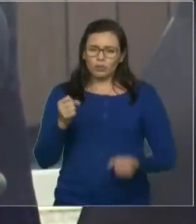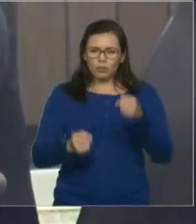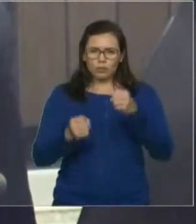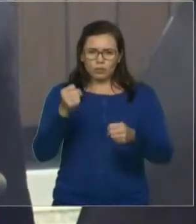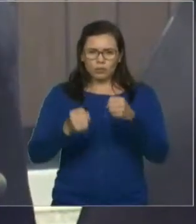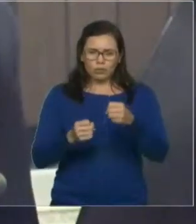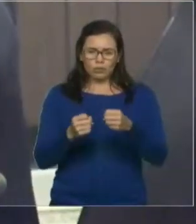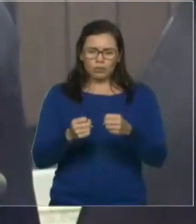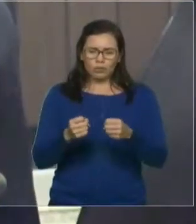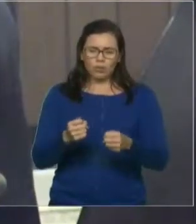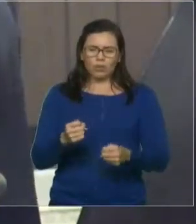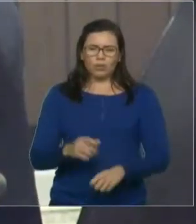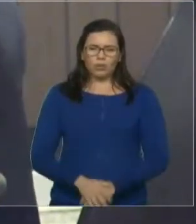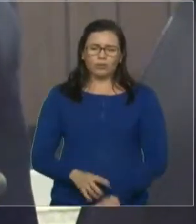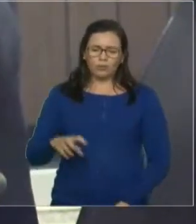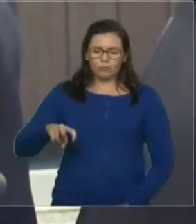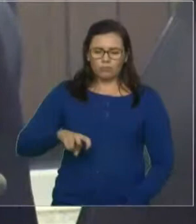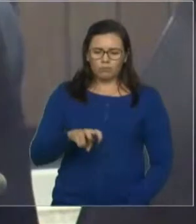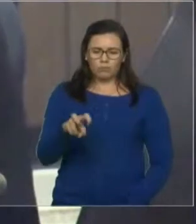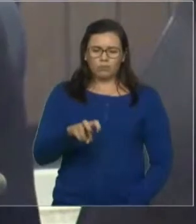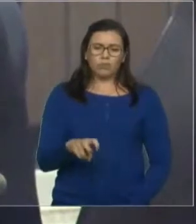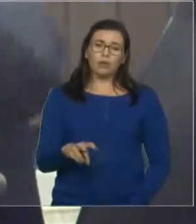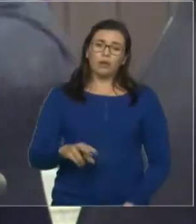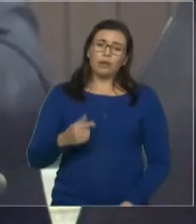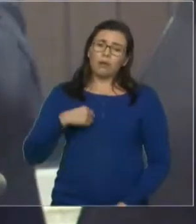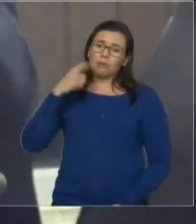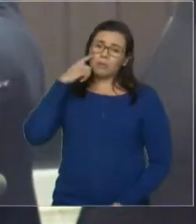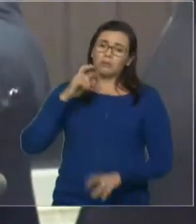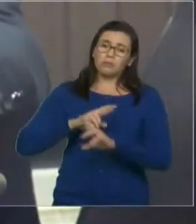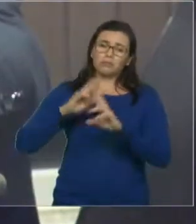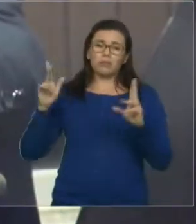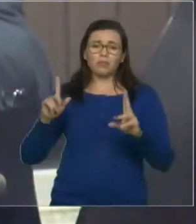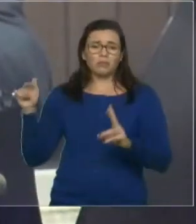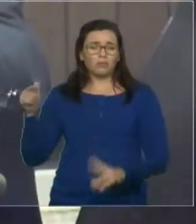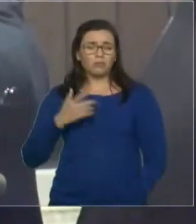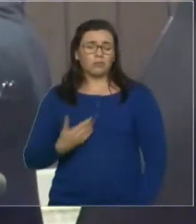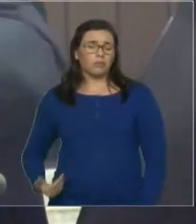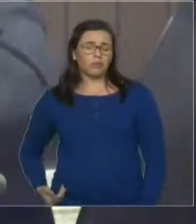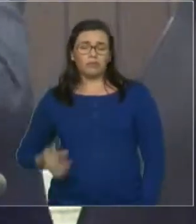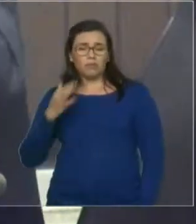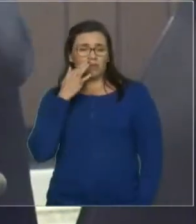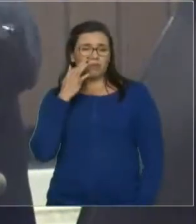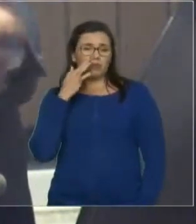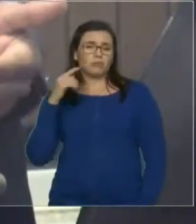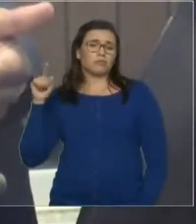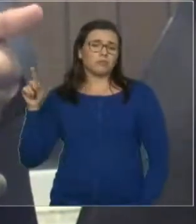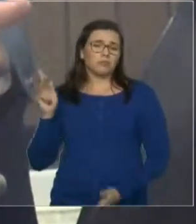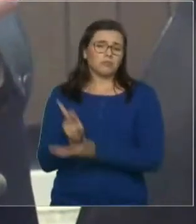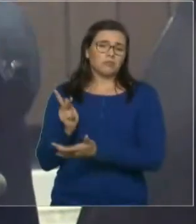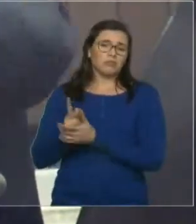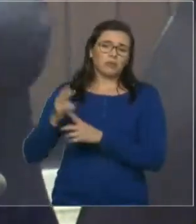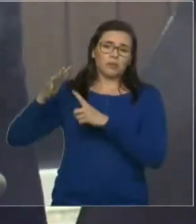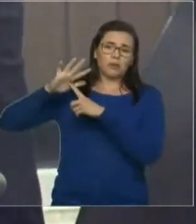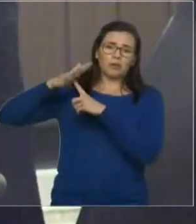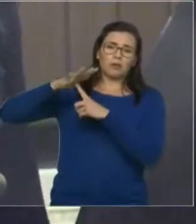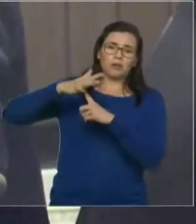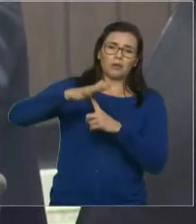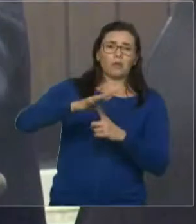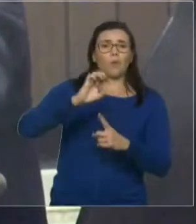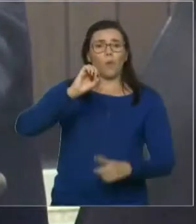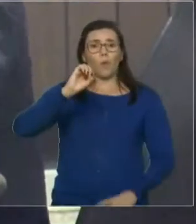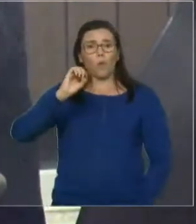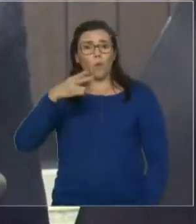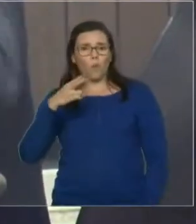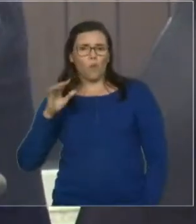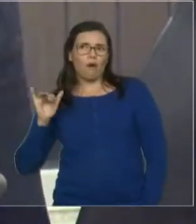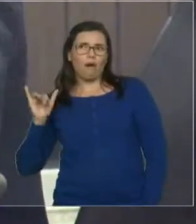que percorre de avião, de helicóptero, não sabe o que é rodovia esburacada, não sabe o que é estrada esburacada, diferente de Vossa